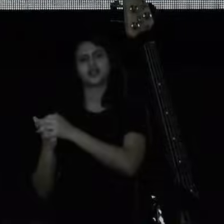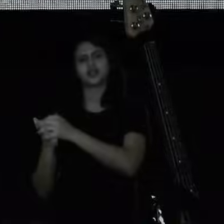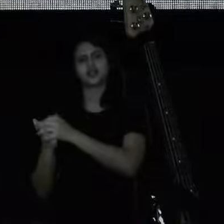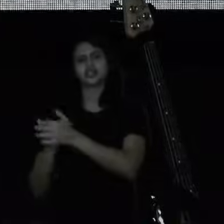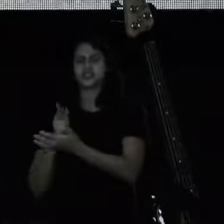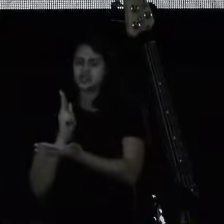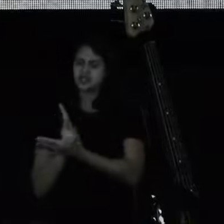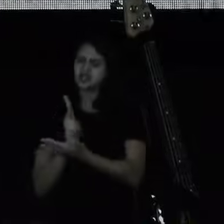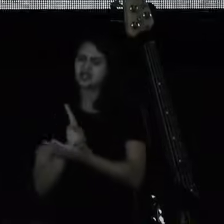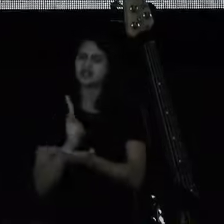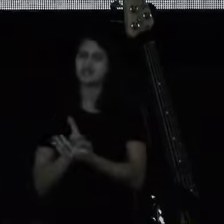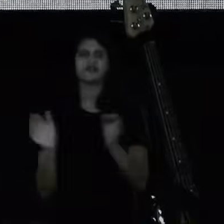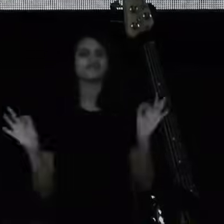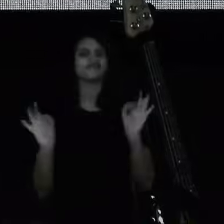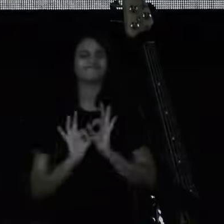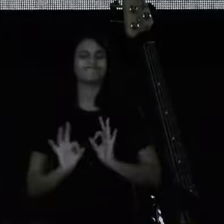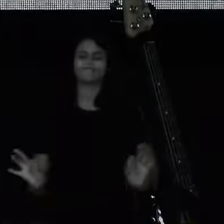frente.